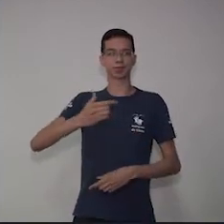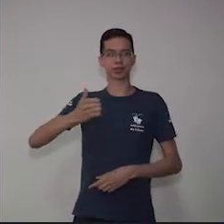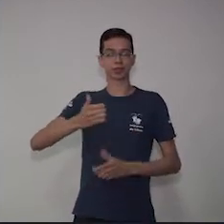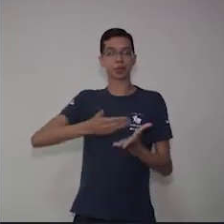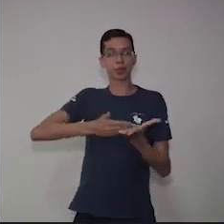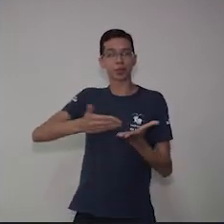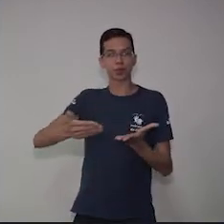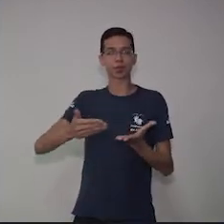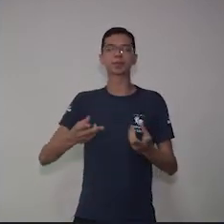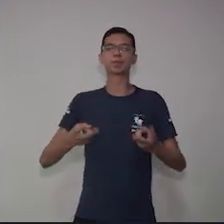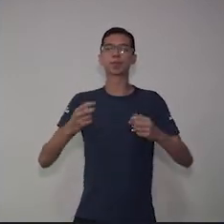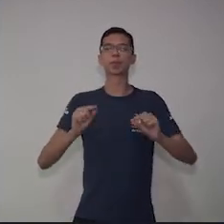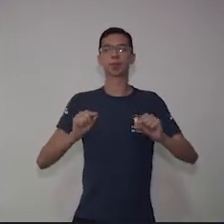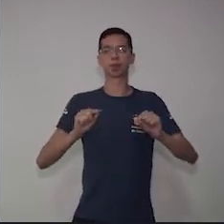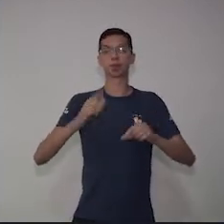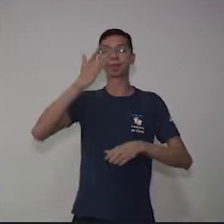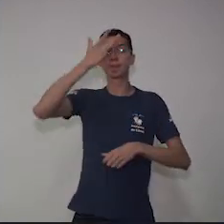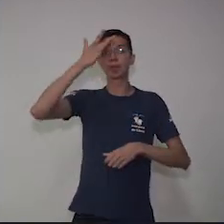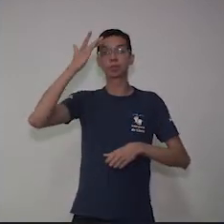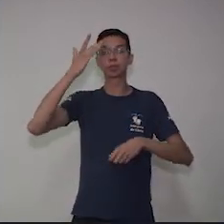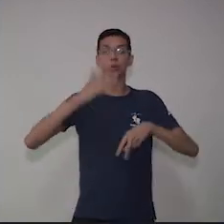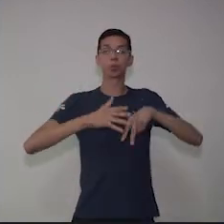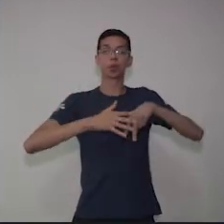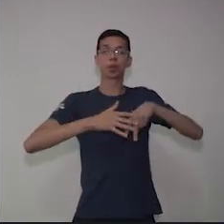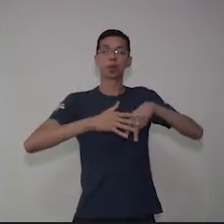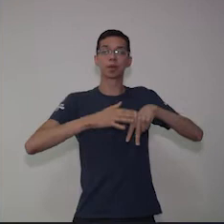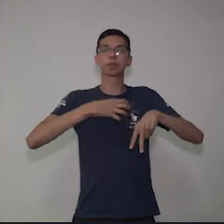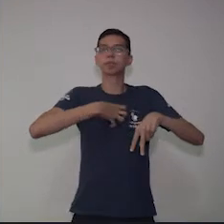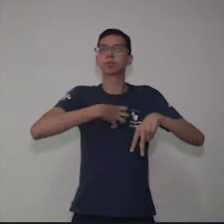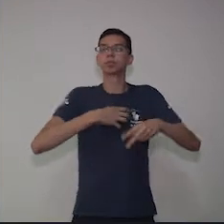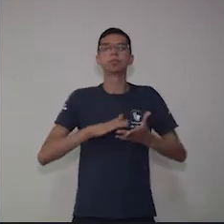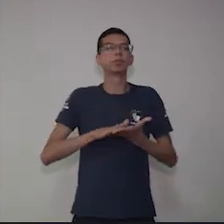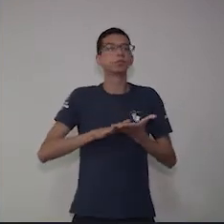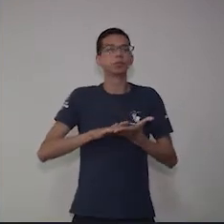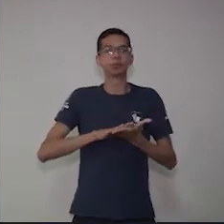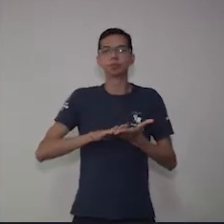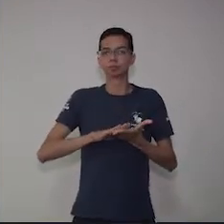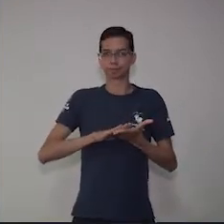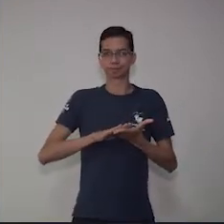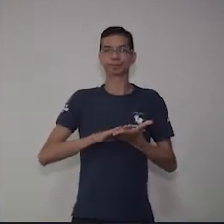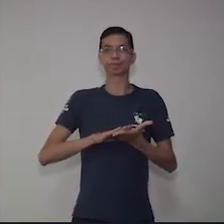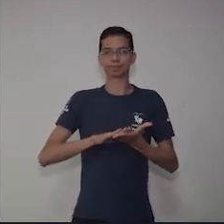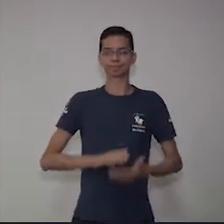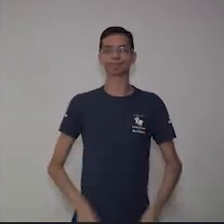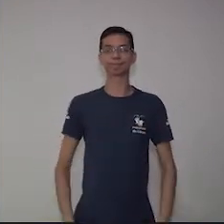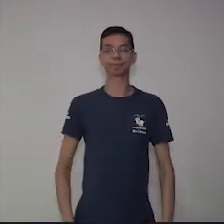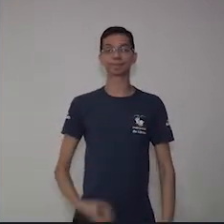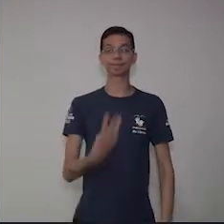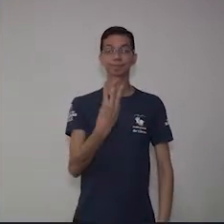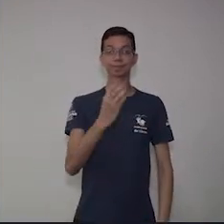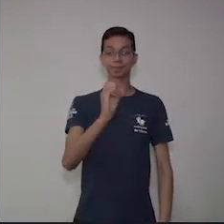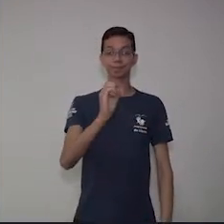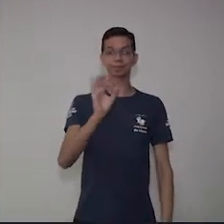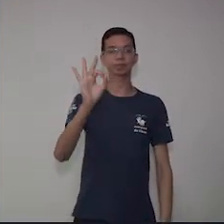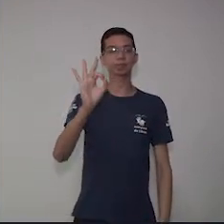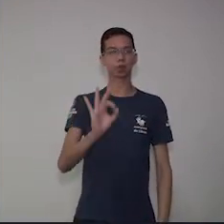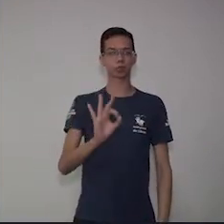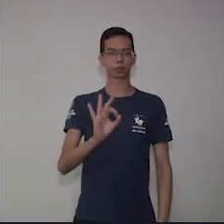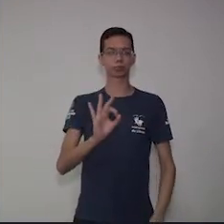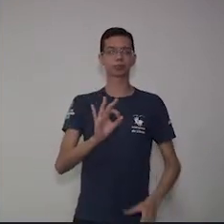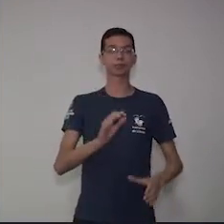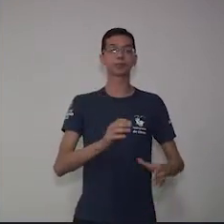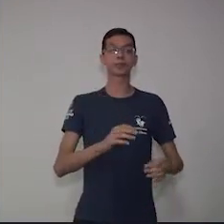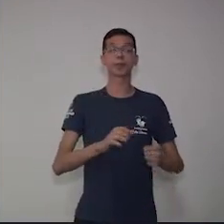de assintomáticos que sempre girou em torno de 30%, né? Houve um aumento na segunda fase e